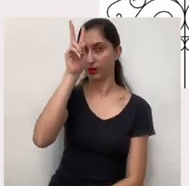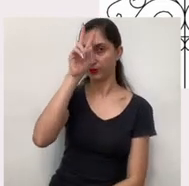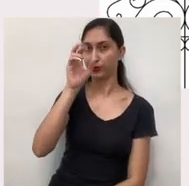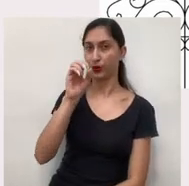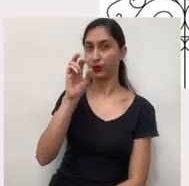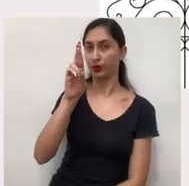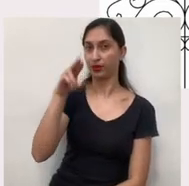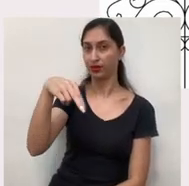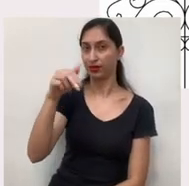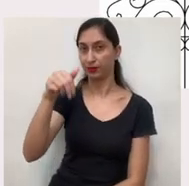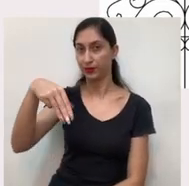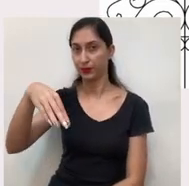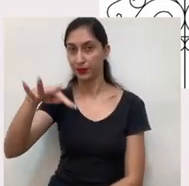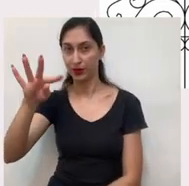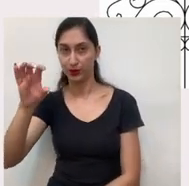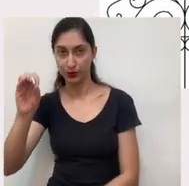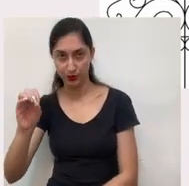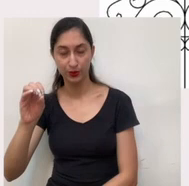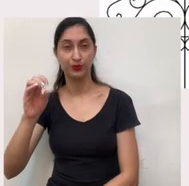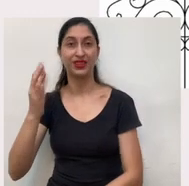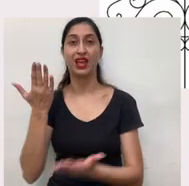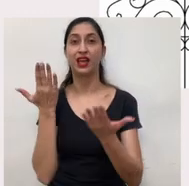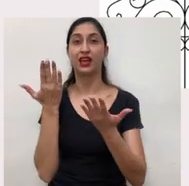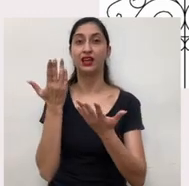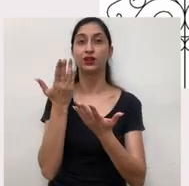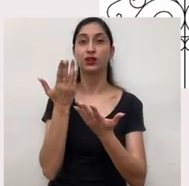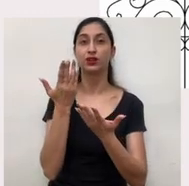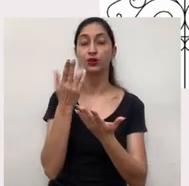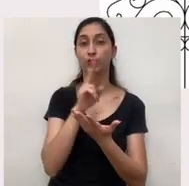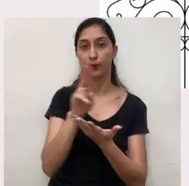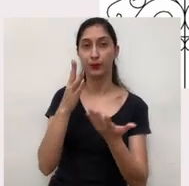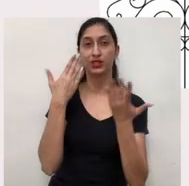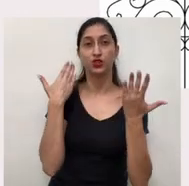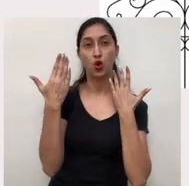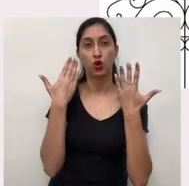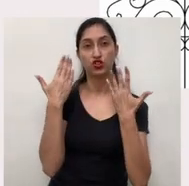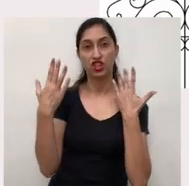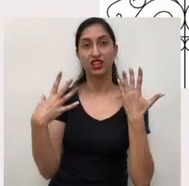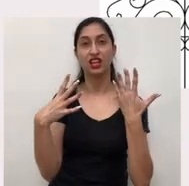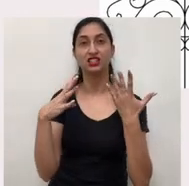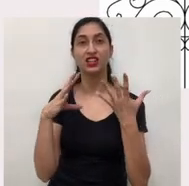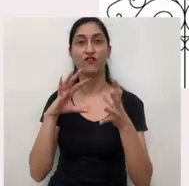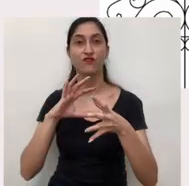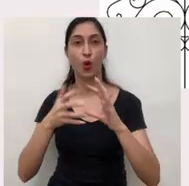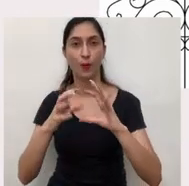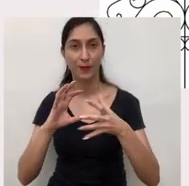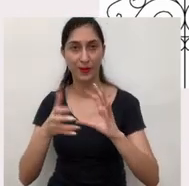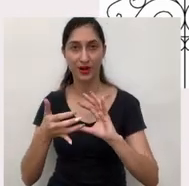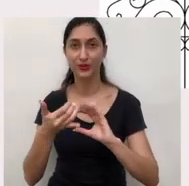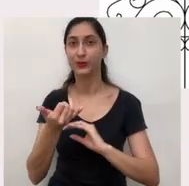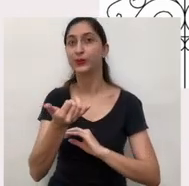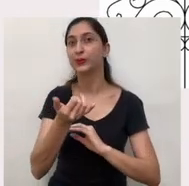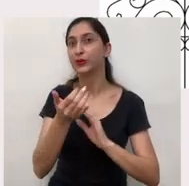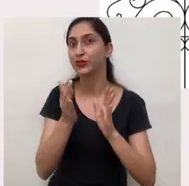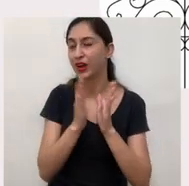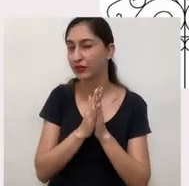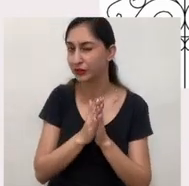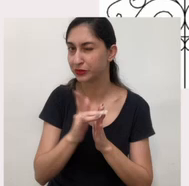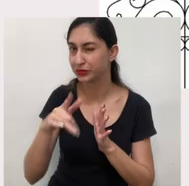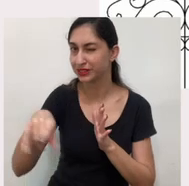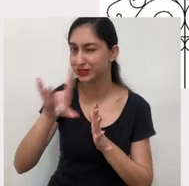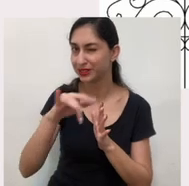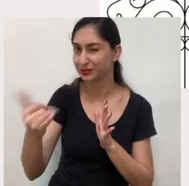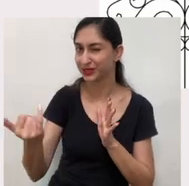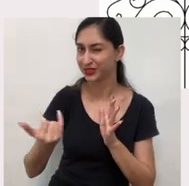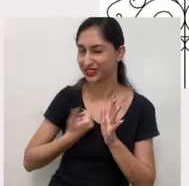se chama A Psicologia das Formas. Ai, gente, alguém dá um Google para mim, confere aí, que deu um